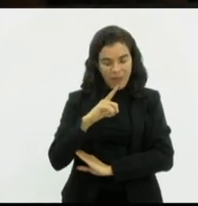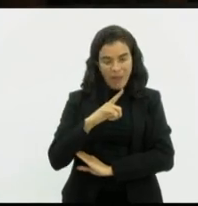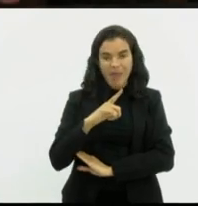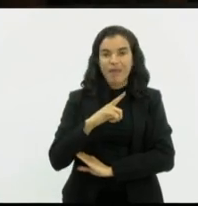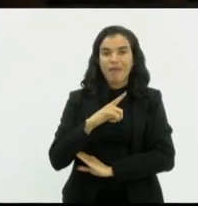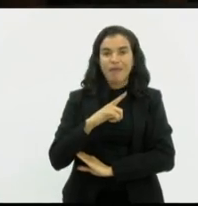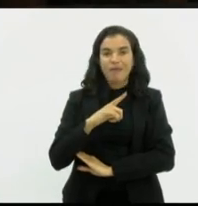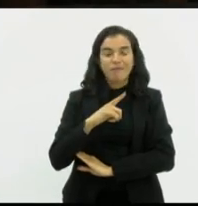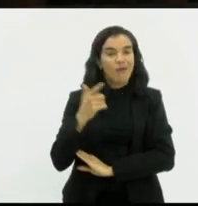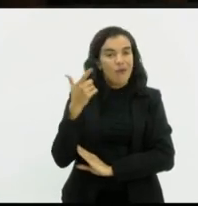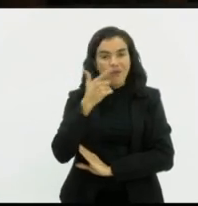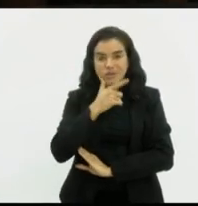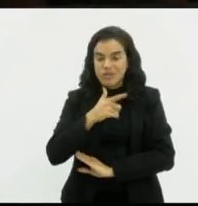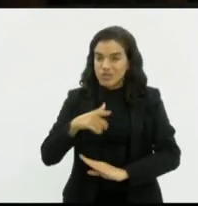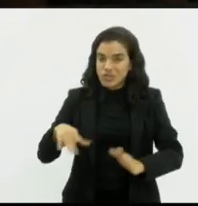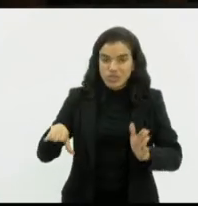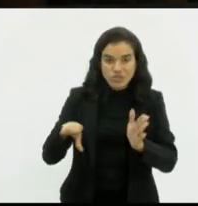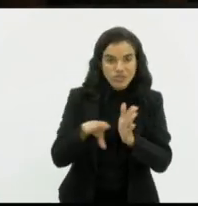chegar em casa.